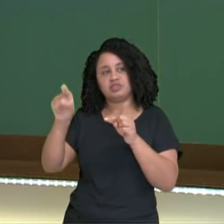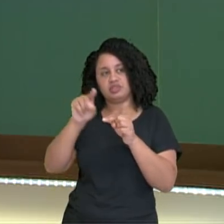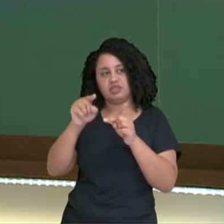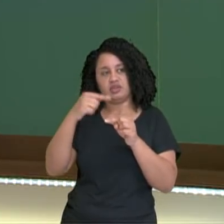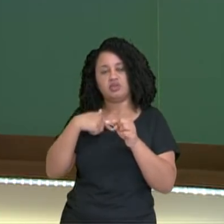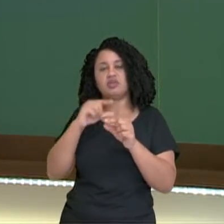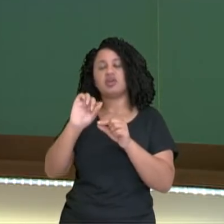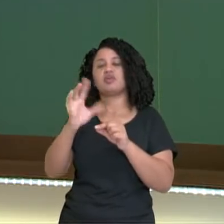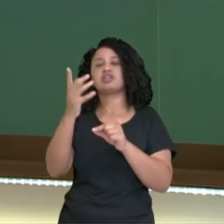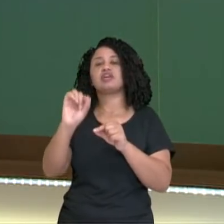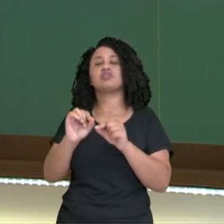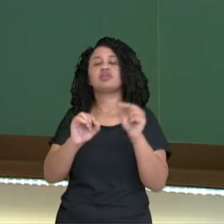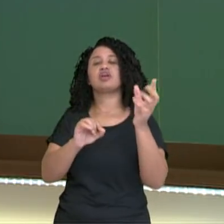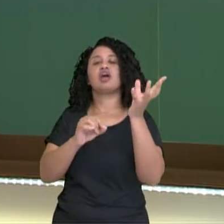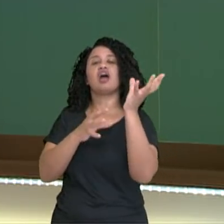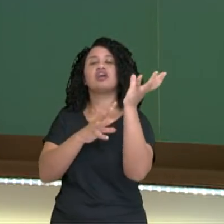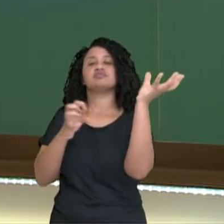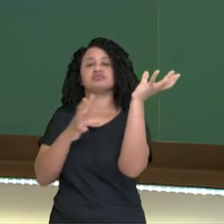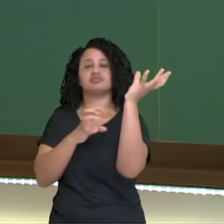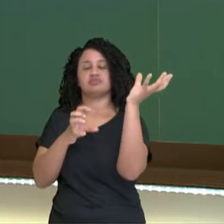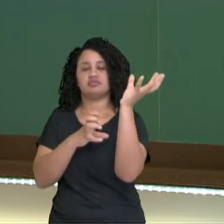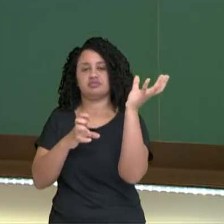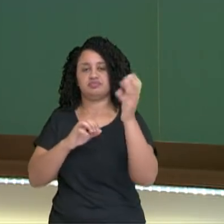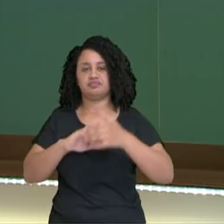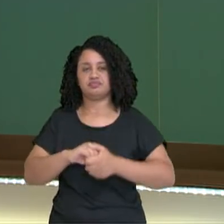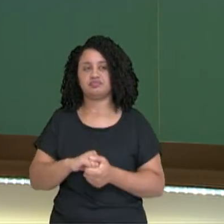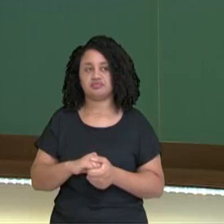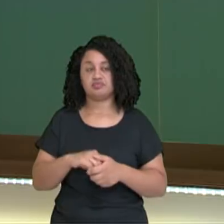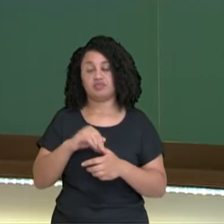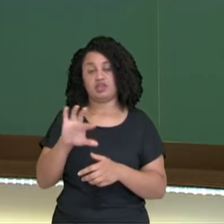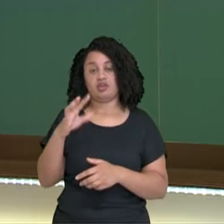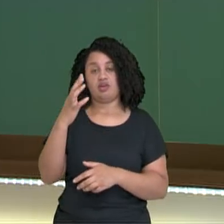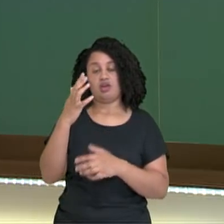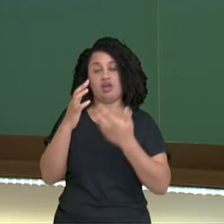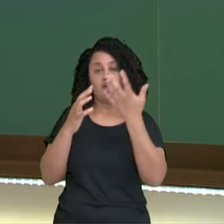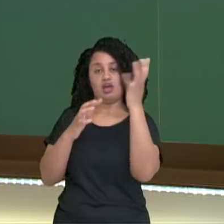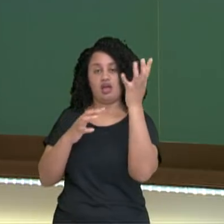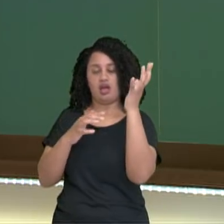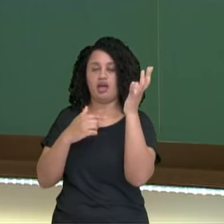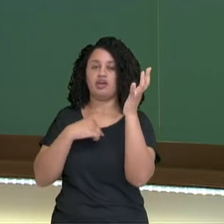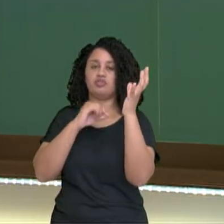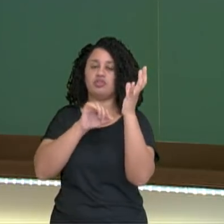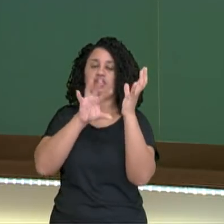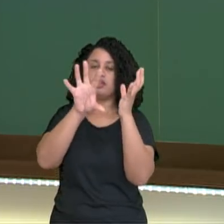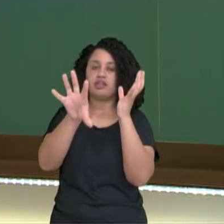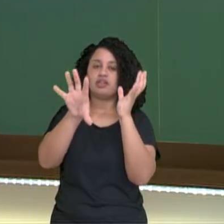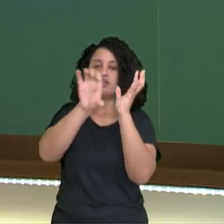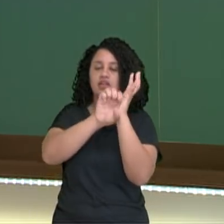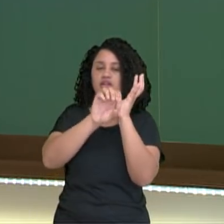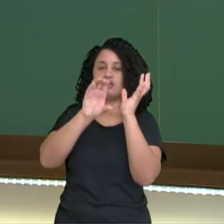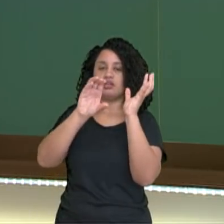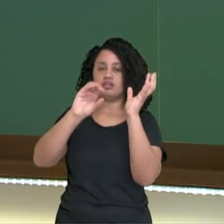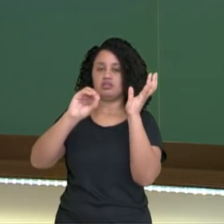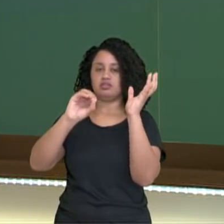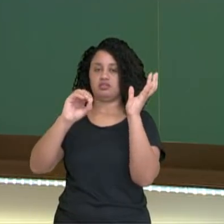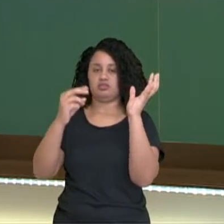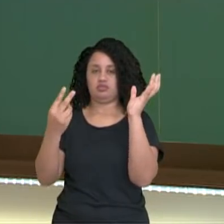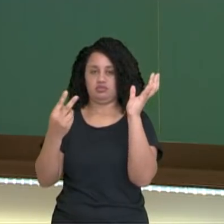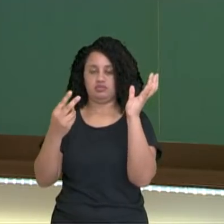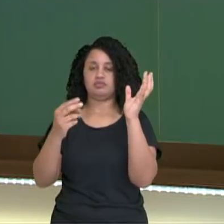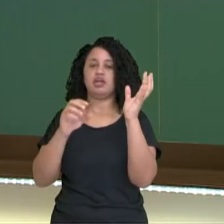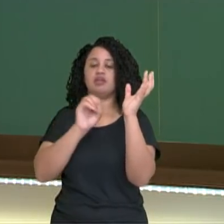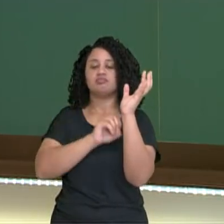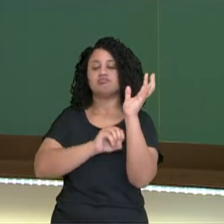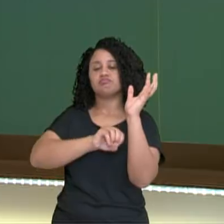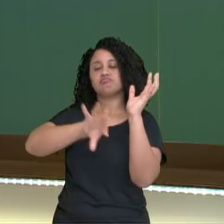a fotossíntese, aonde as árvores capturam o CO2 da atmosfera